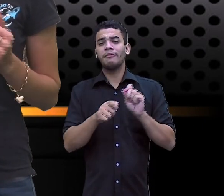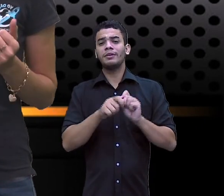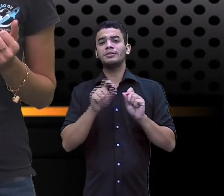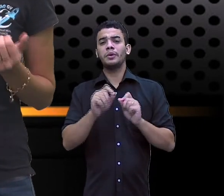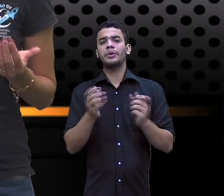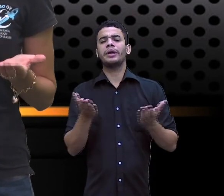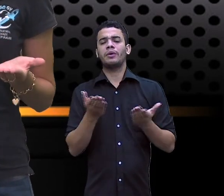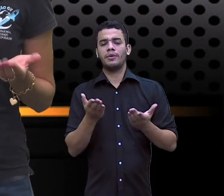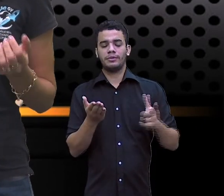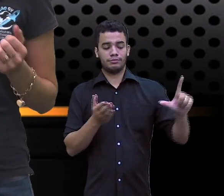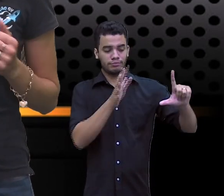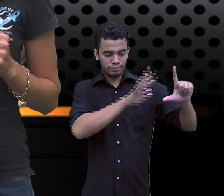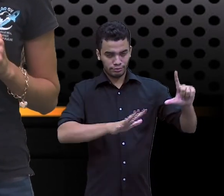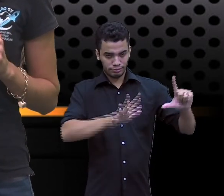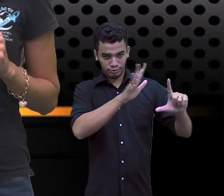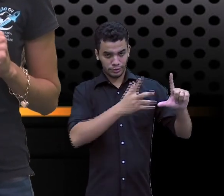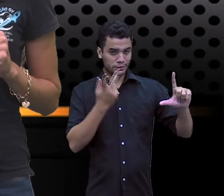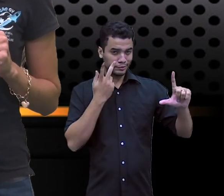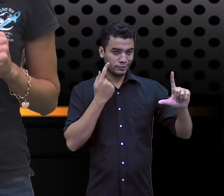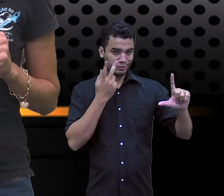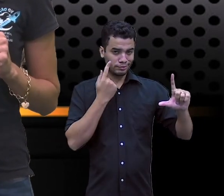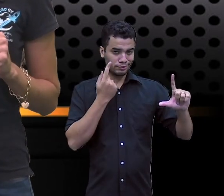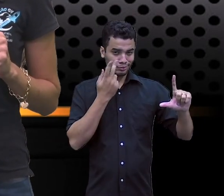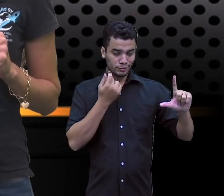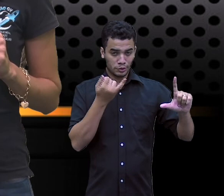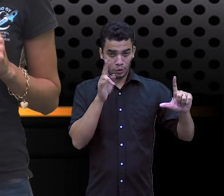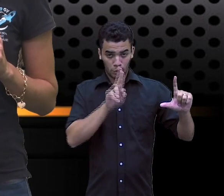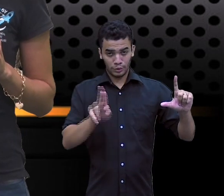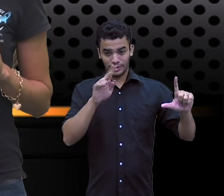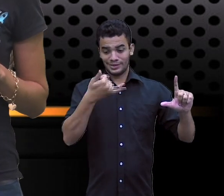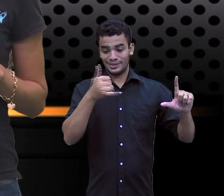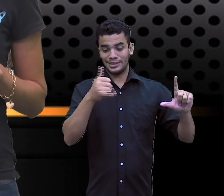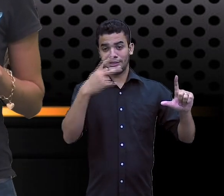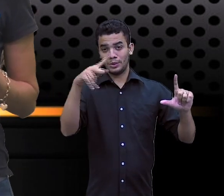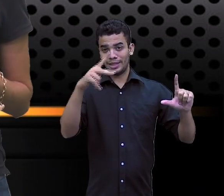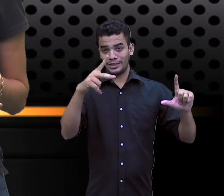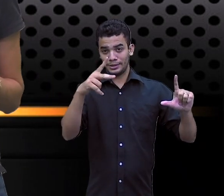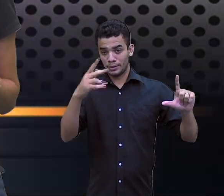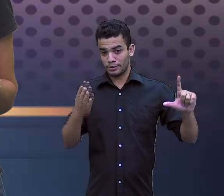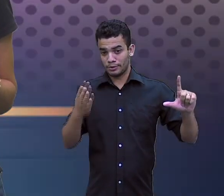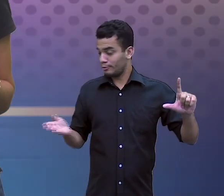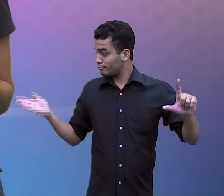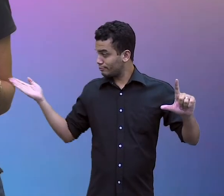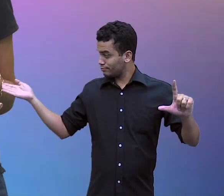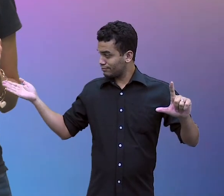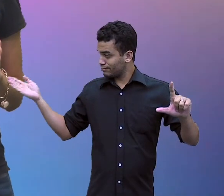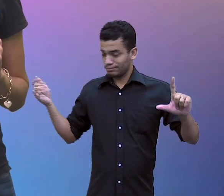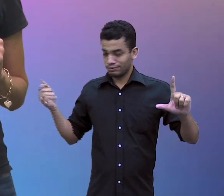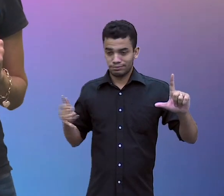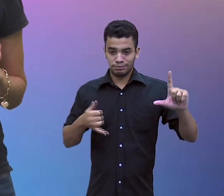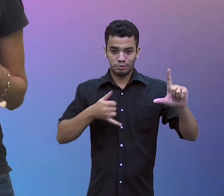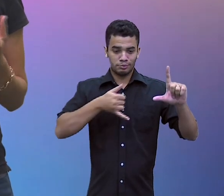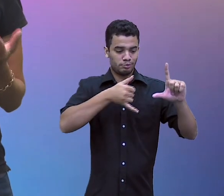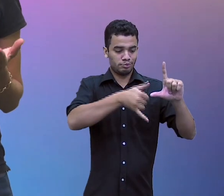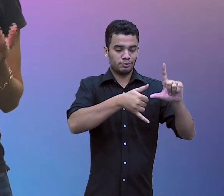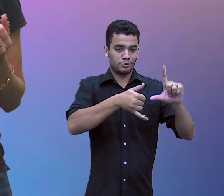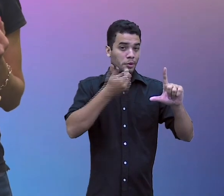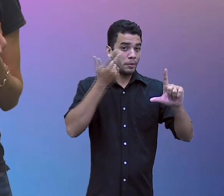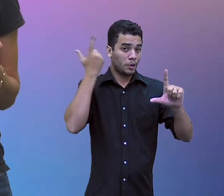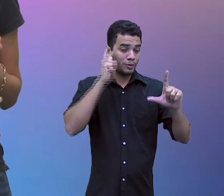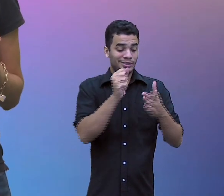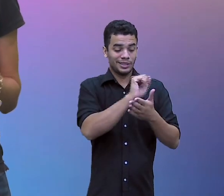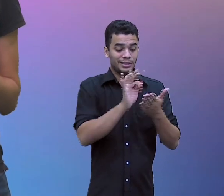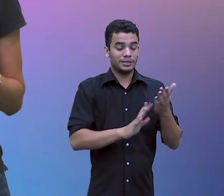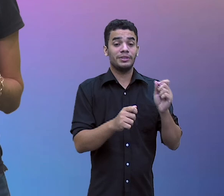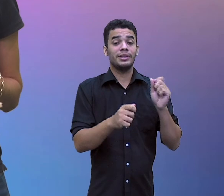smedgv.com/aluno ou aponte a câmera do seu celular para o QR Code no canto da tela. Não